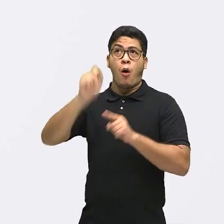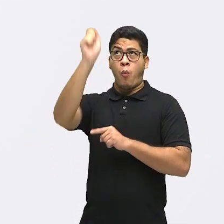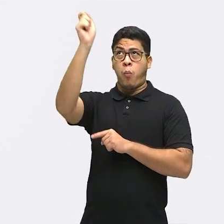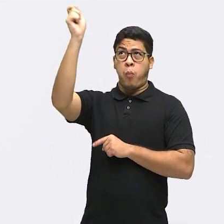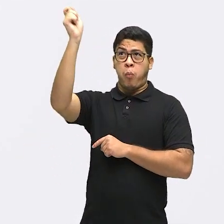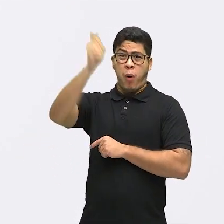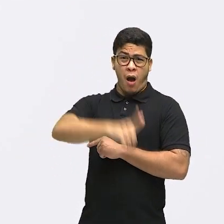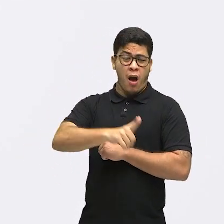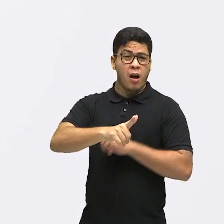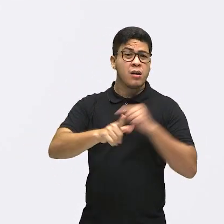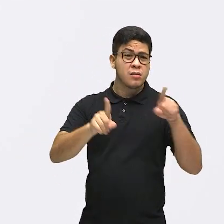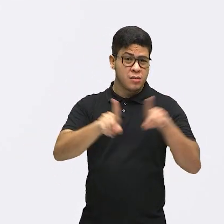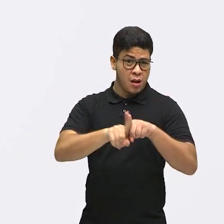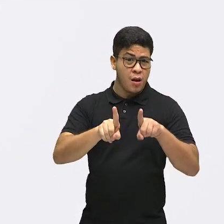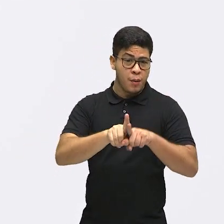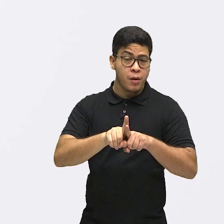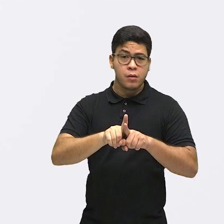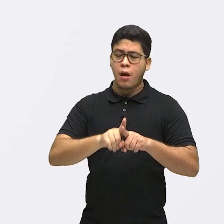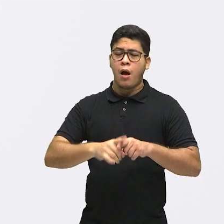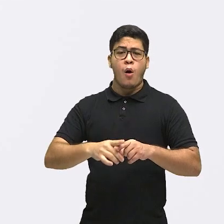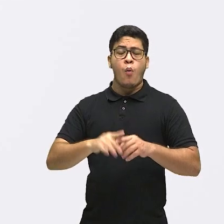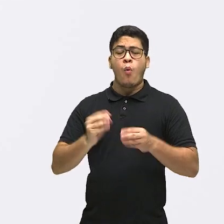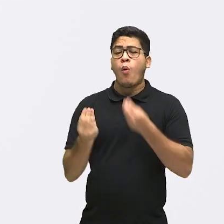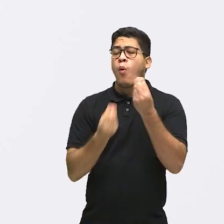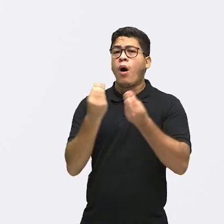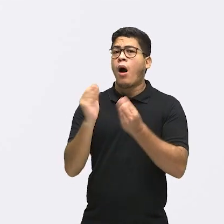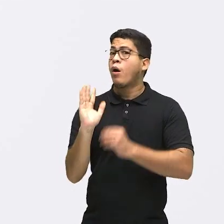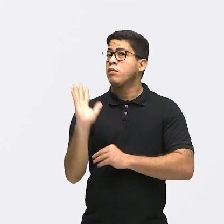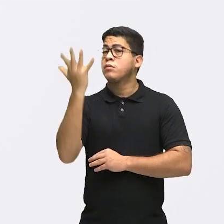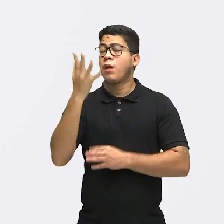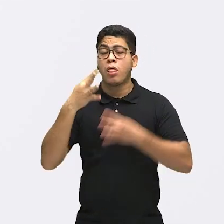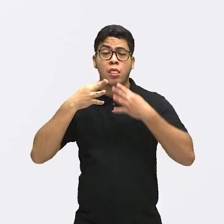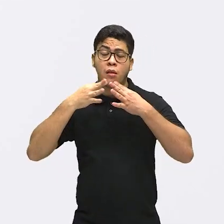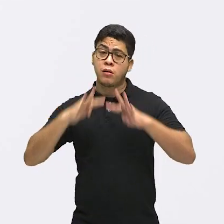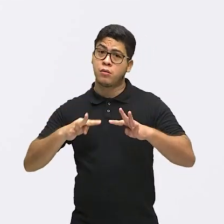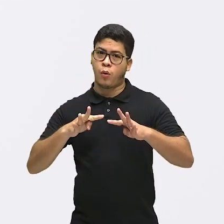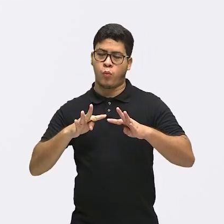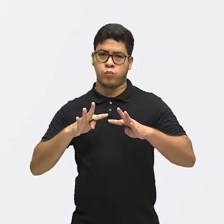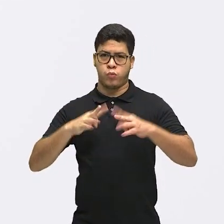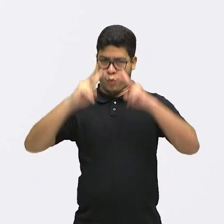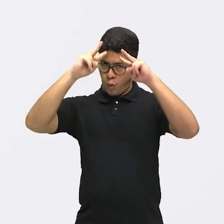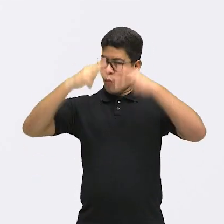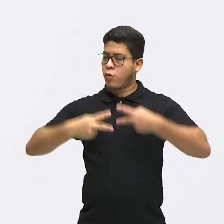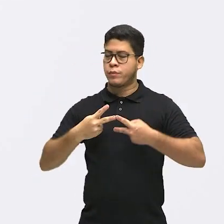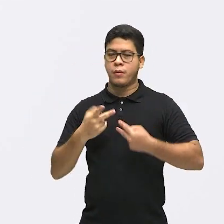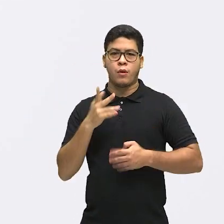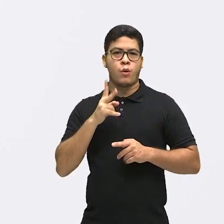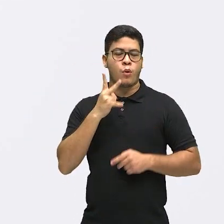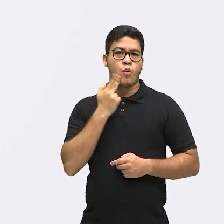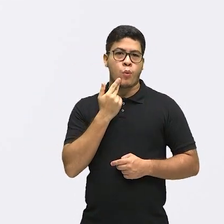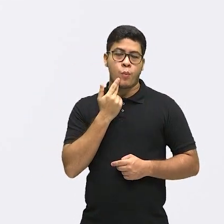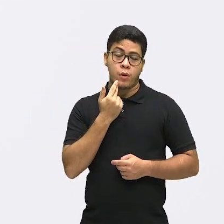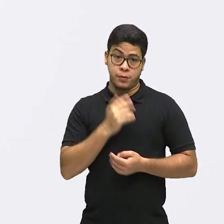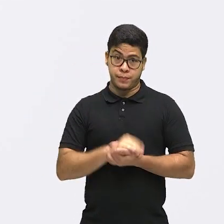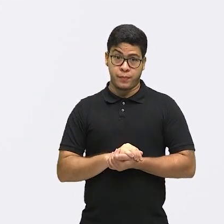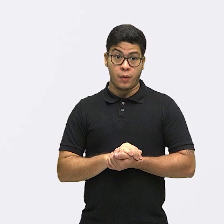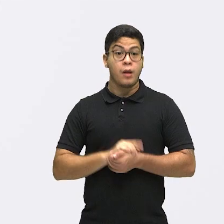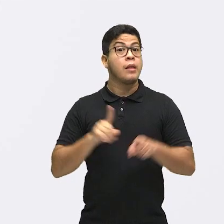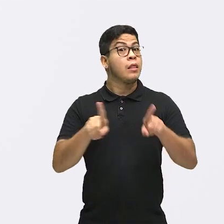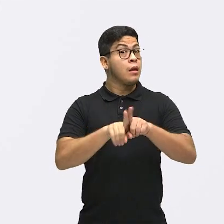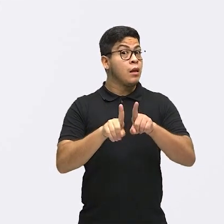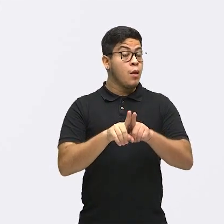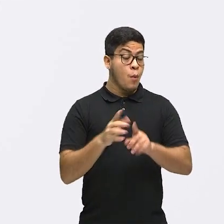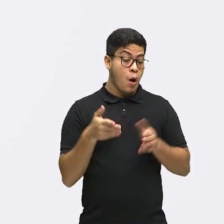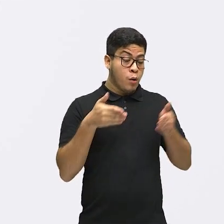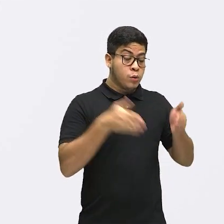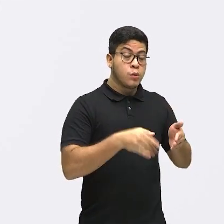a seleção natural. Isso são eventos em que o homem não tem participação. E os eventos artificiais, esse aí o